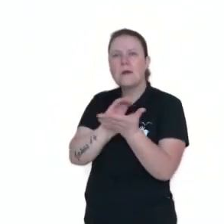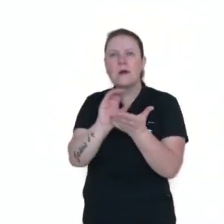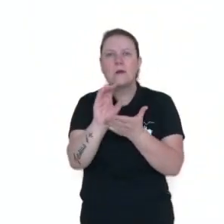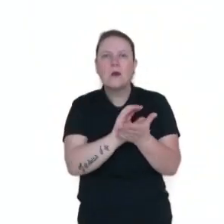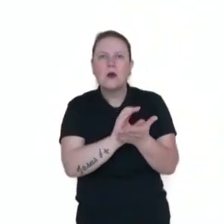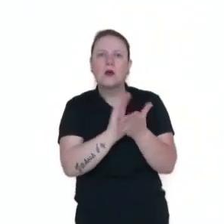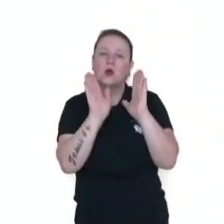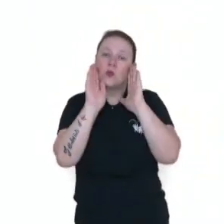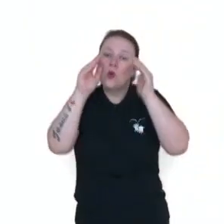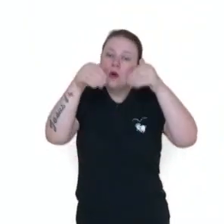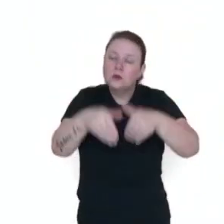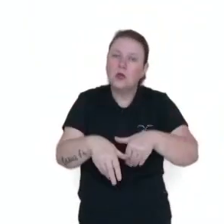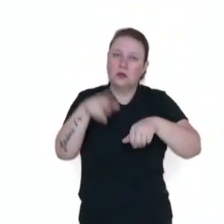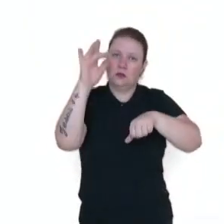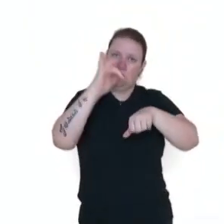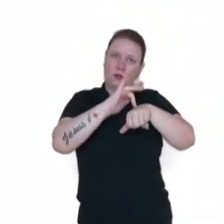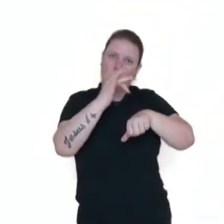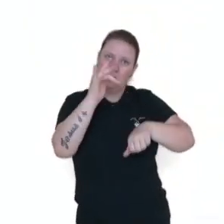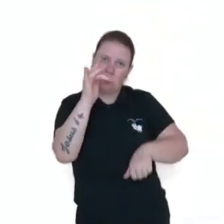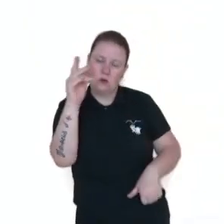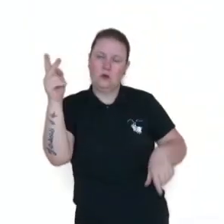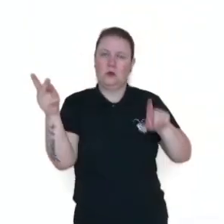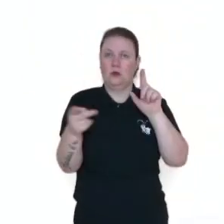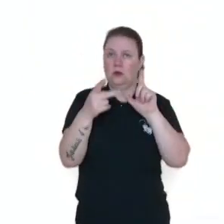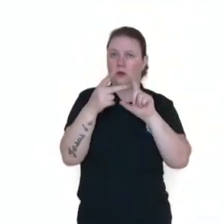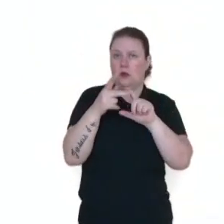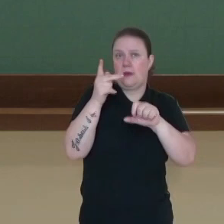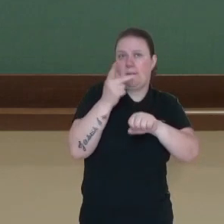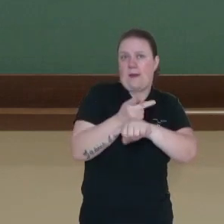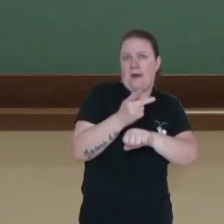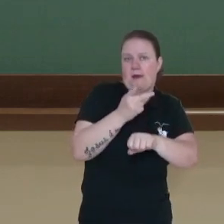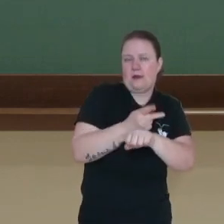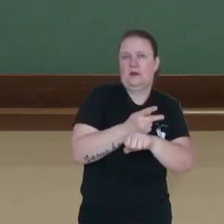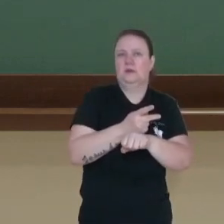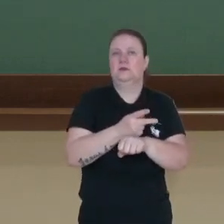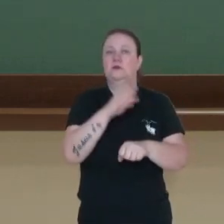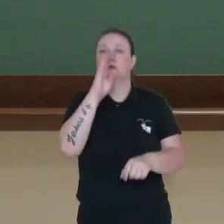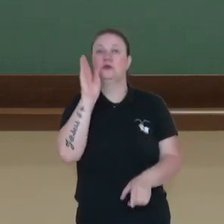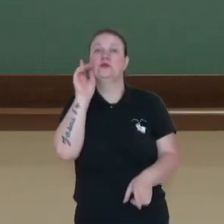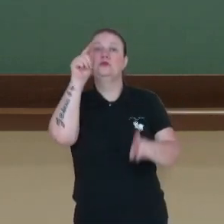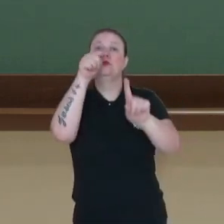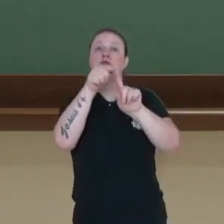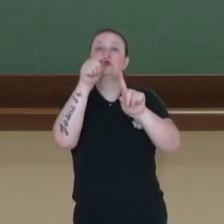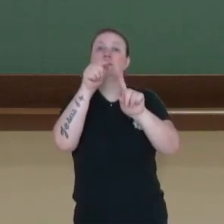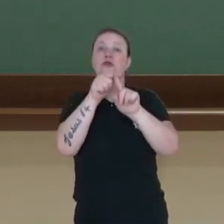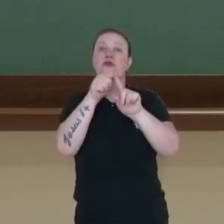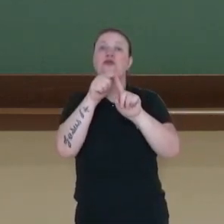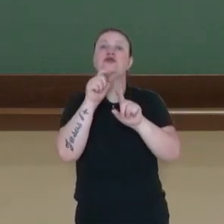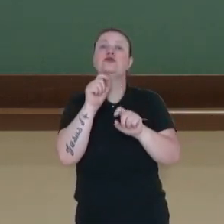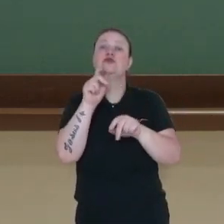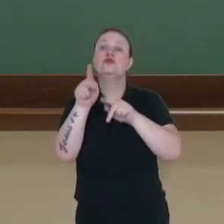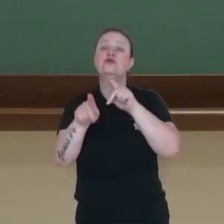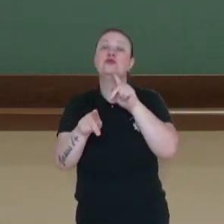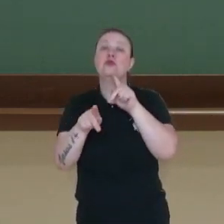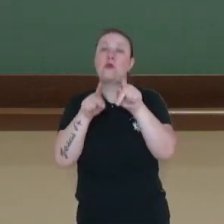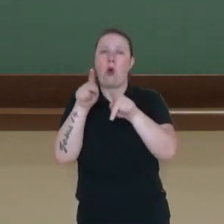ouro e prata. Então o objetivo da coroa portuguesa era encontrar ouro e prata. Então, quando tem essa notícia